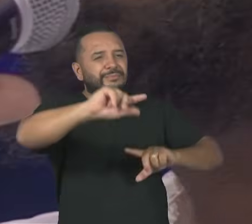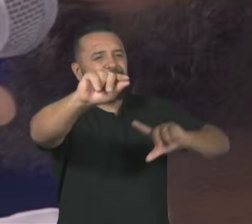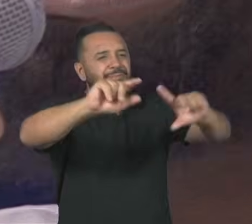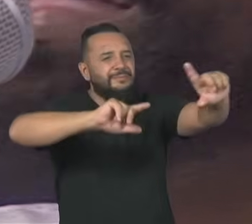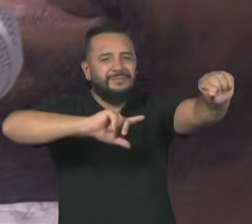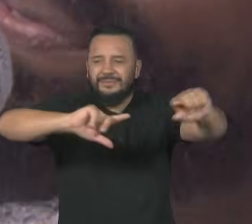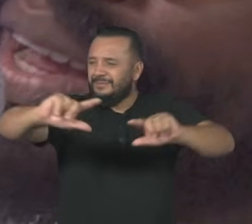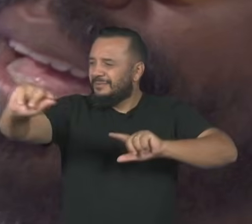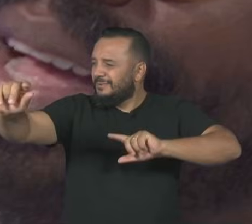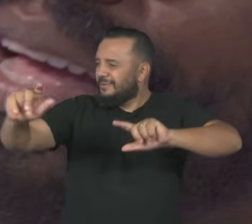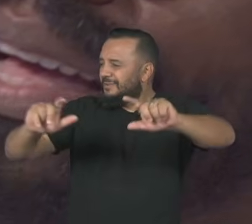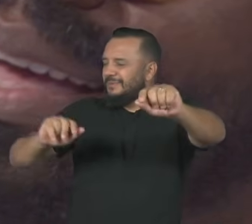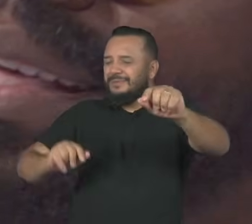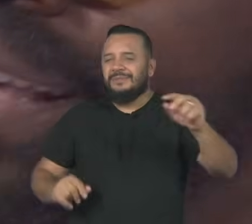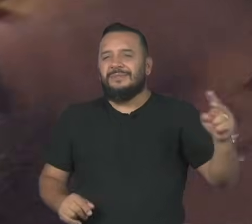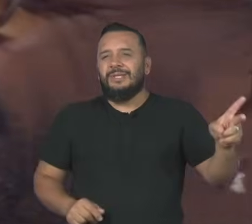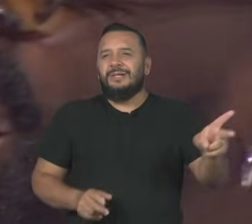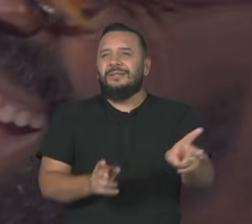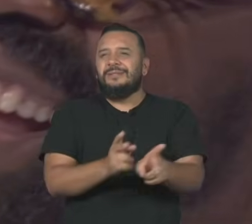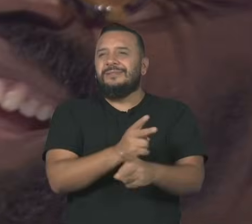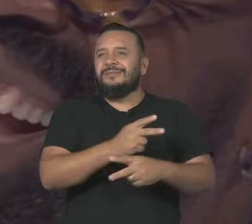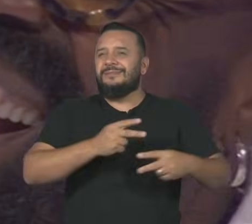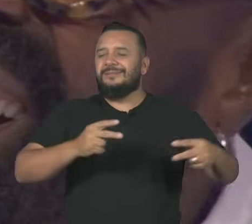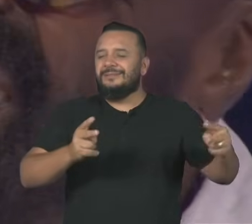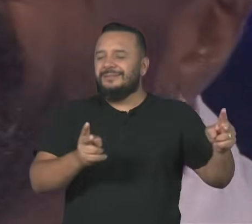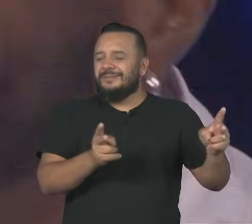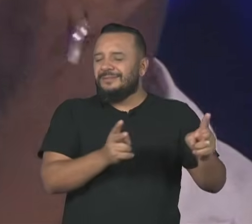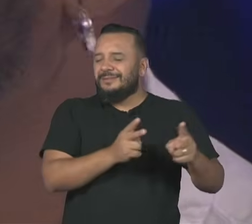vento que refresca